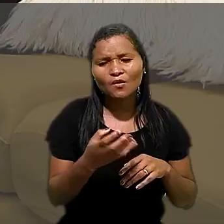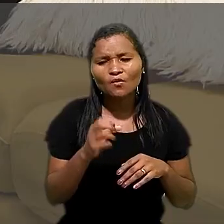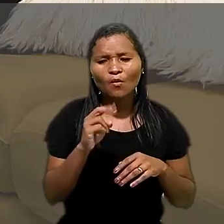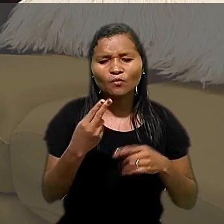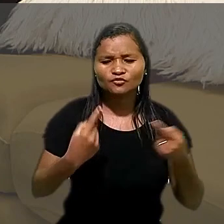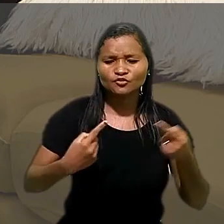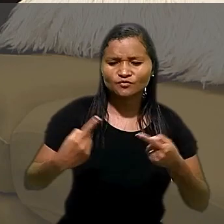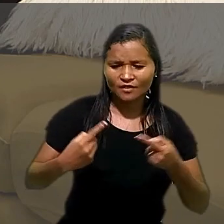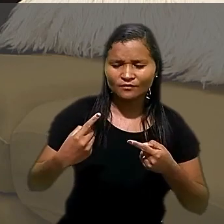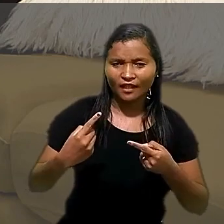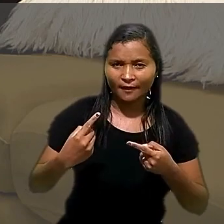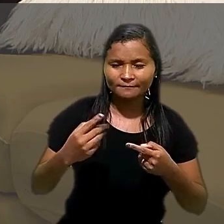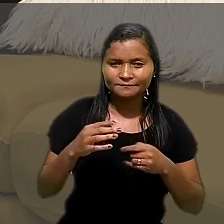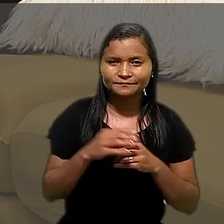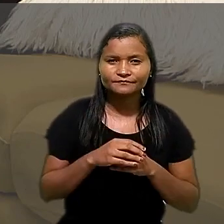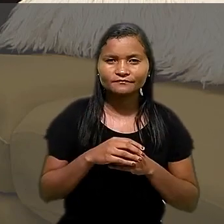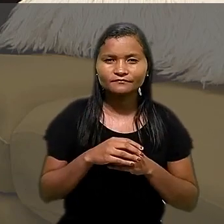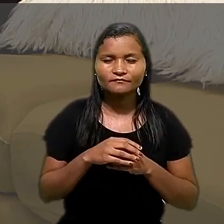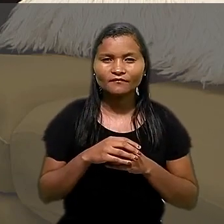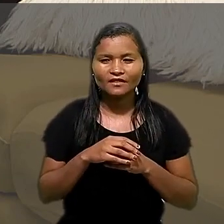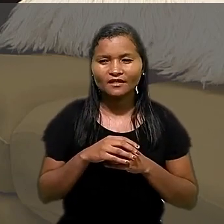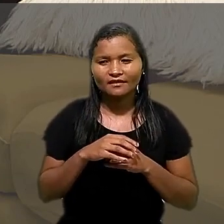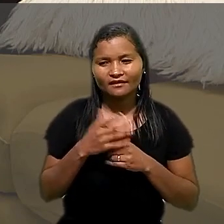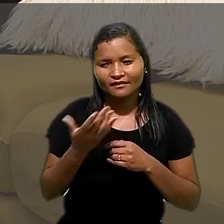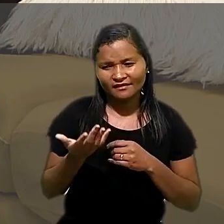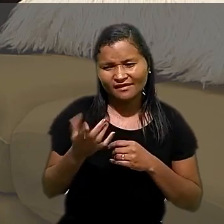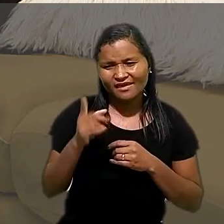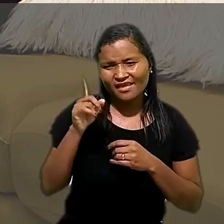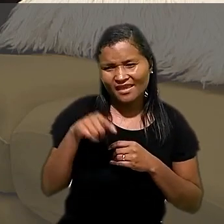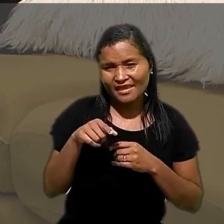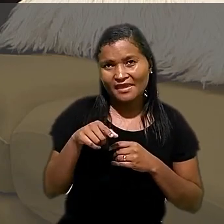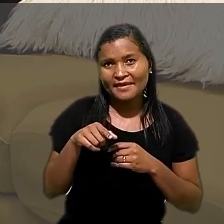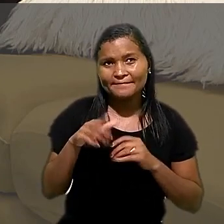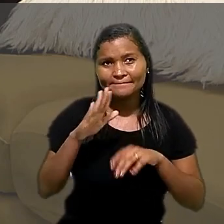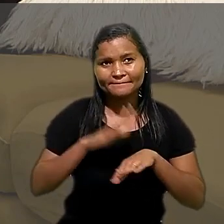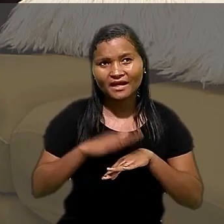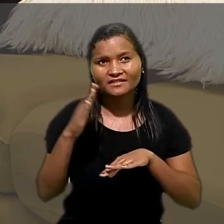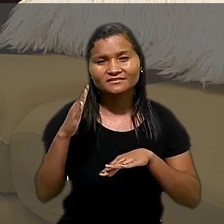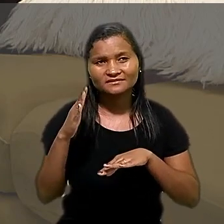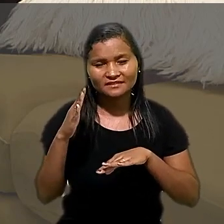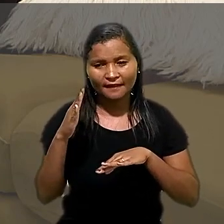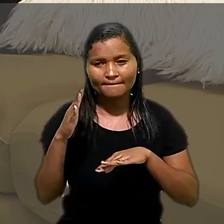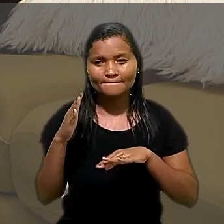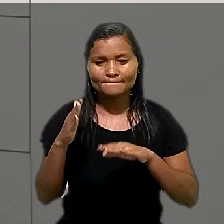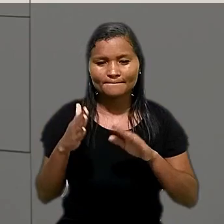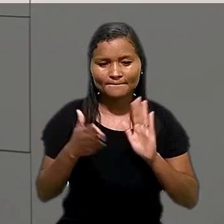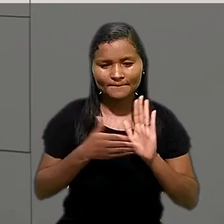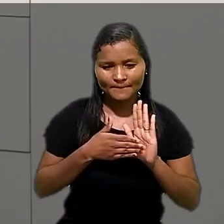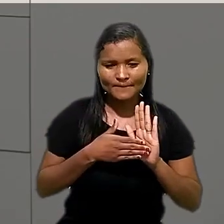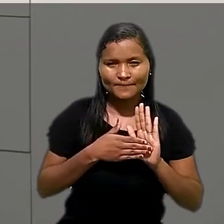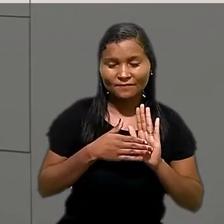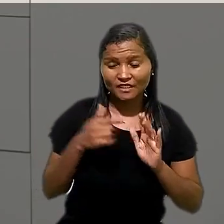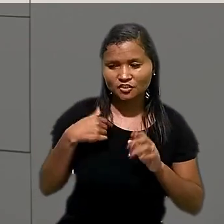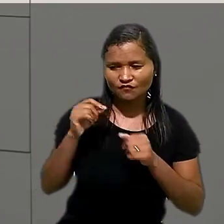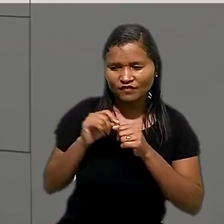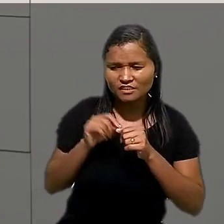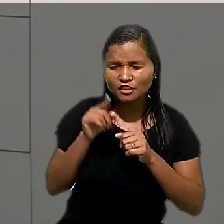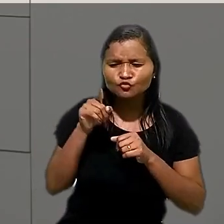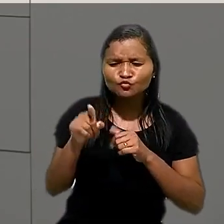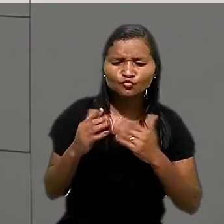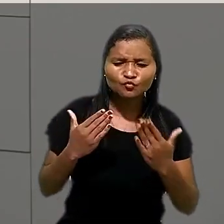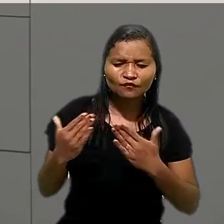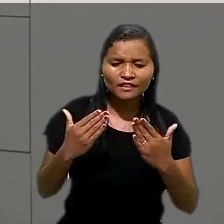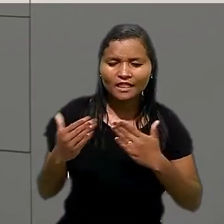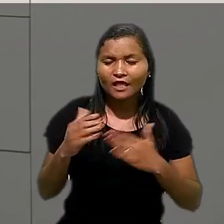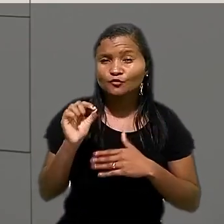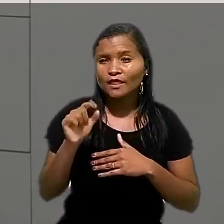o gás Light normalmente ele é pautado mais na parte de eu fazer você duvidar do